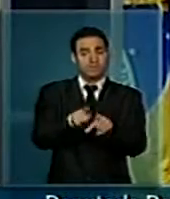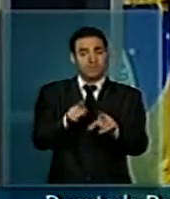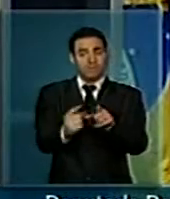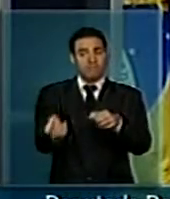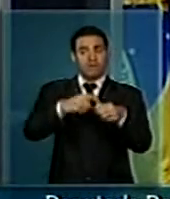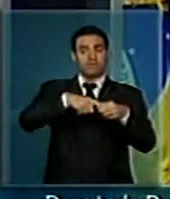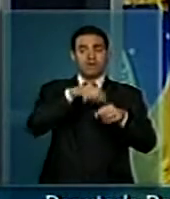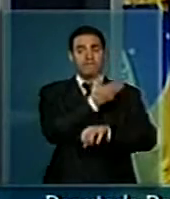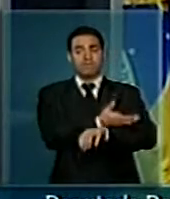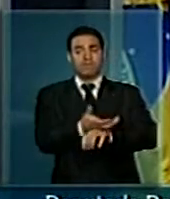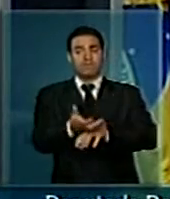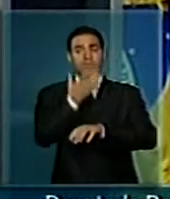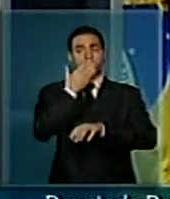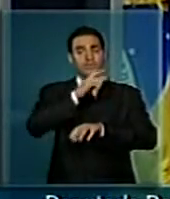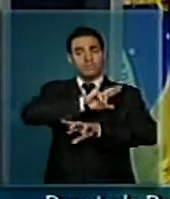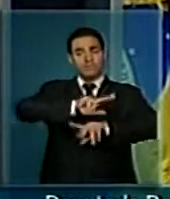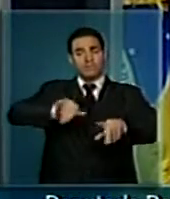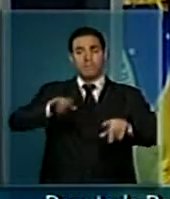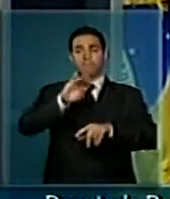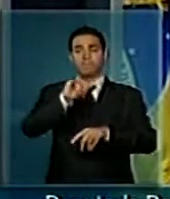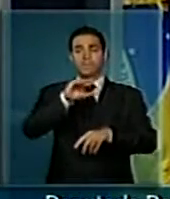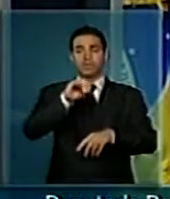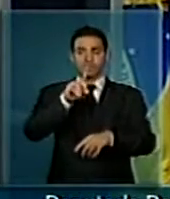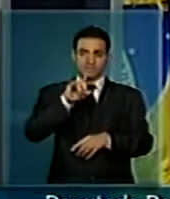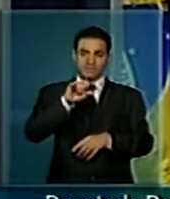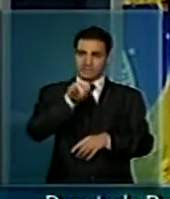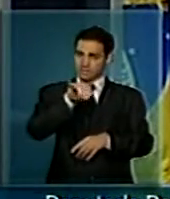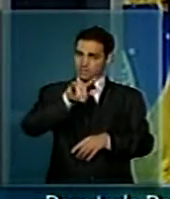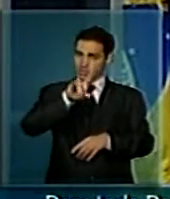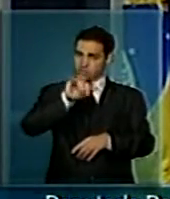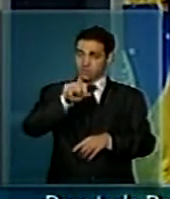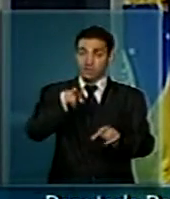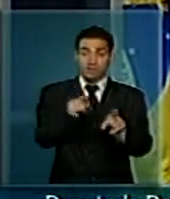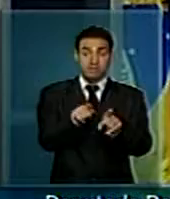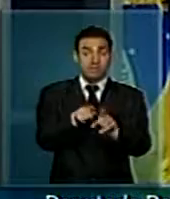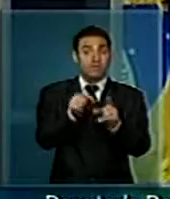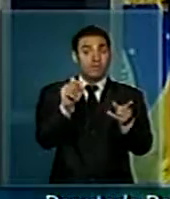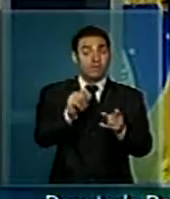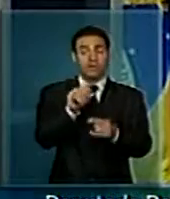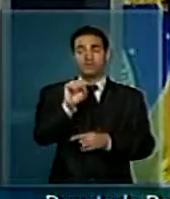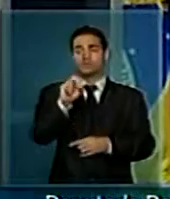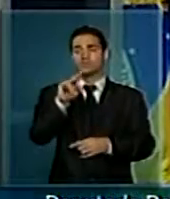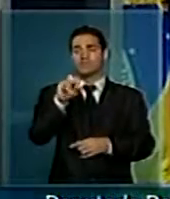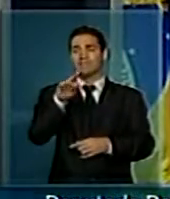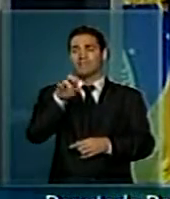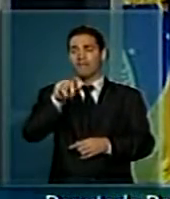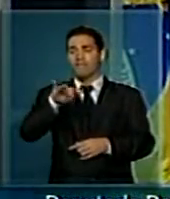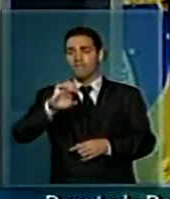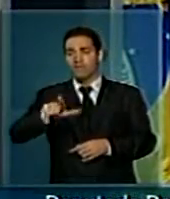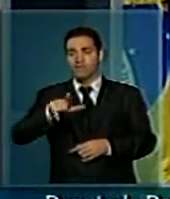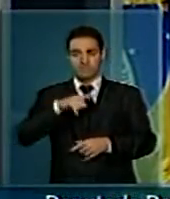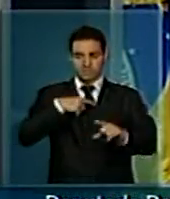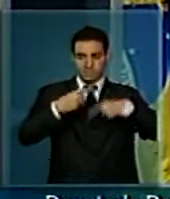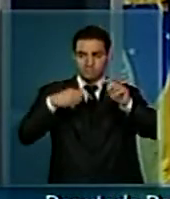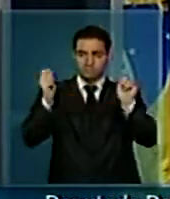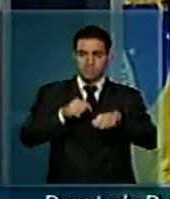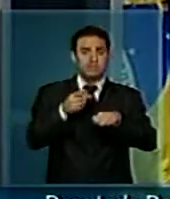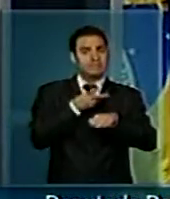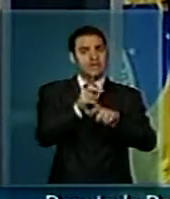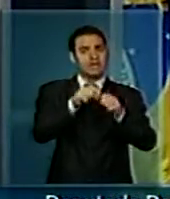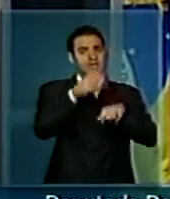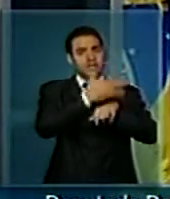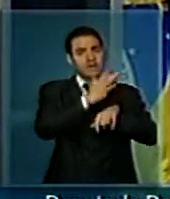da biodiversidade, bem como do desenvolvimento sustentável, realizando constantes treinamentos e